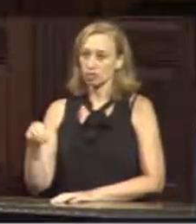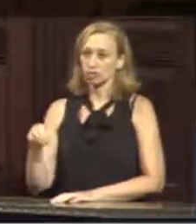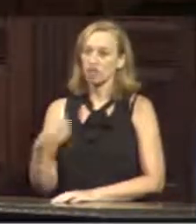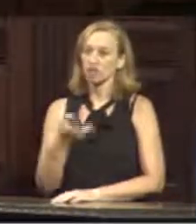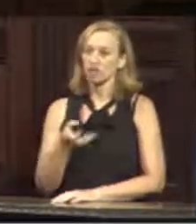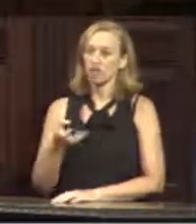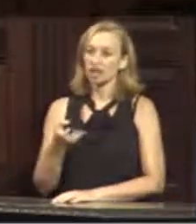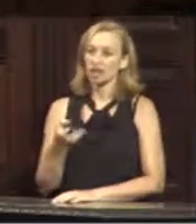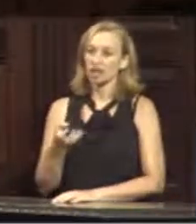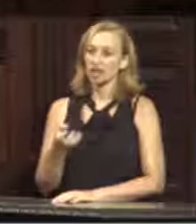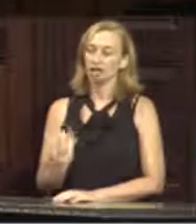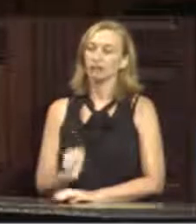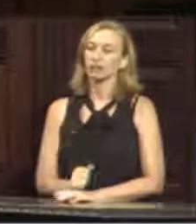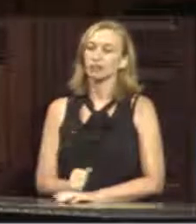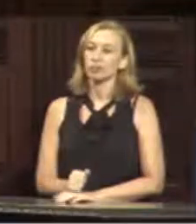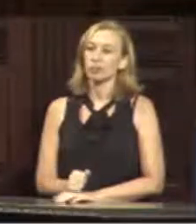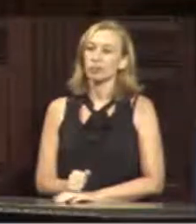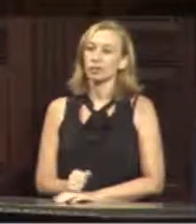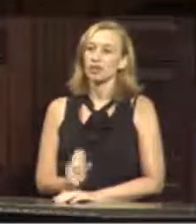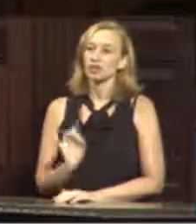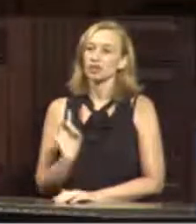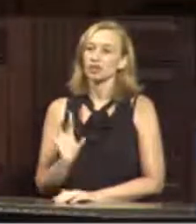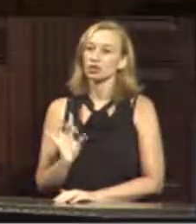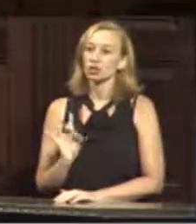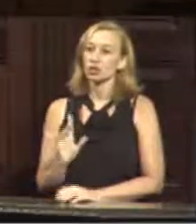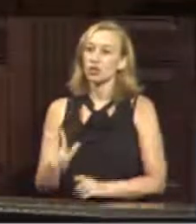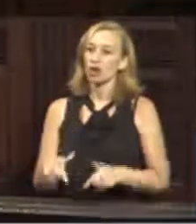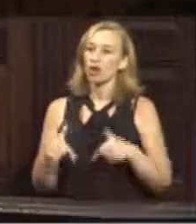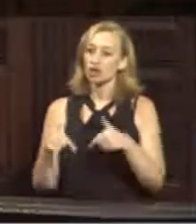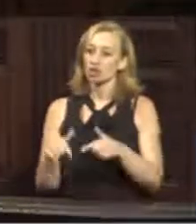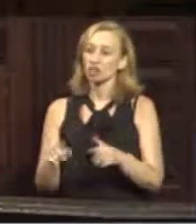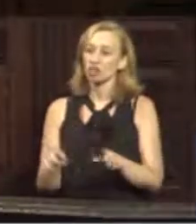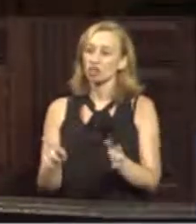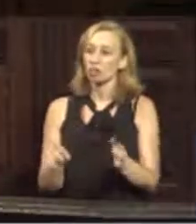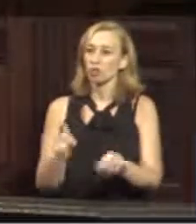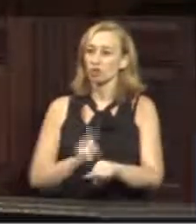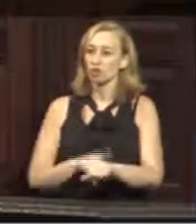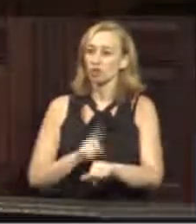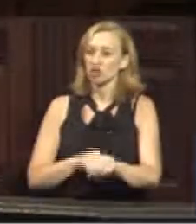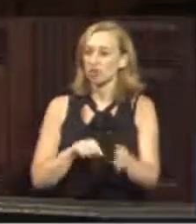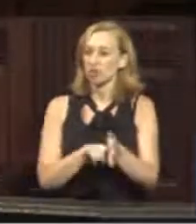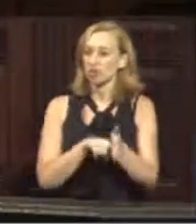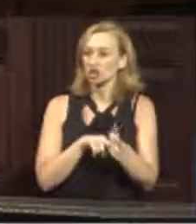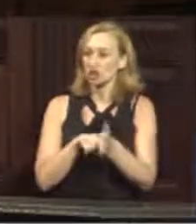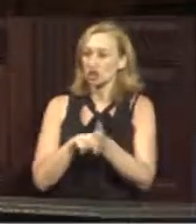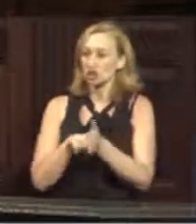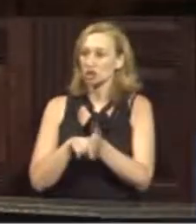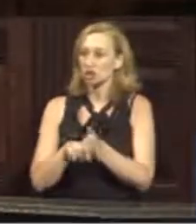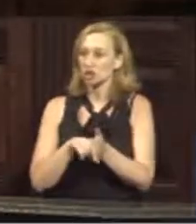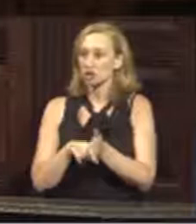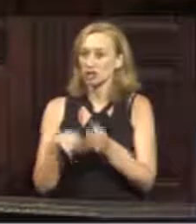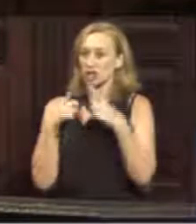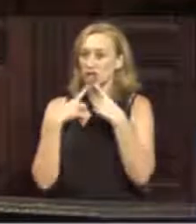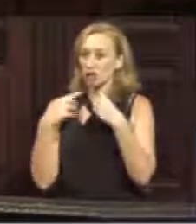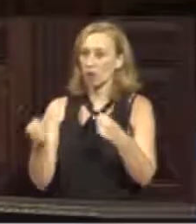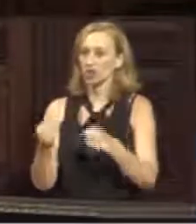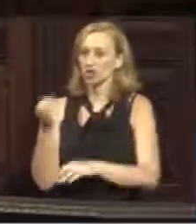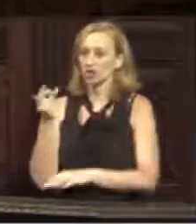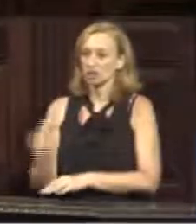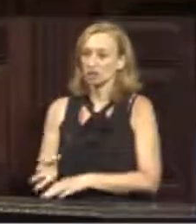aplique somente na fase de pesquisa, que na linguagem correta é a fase